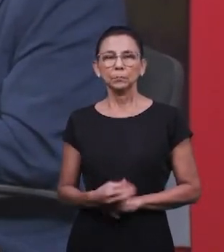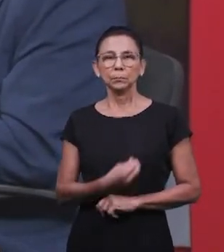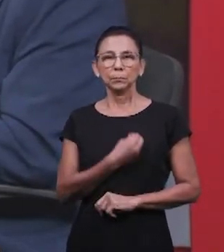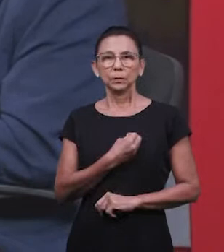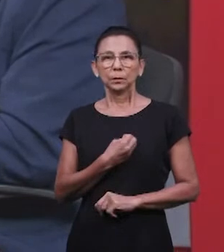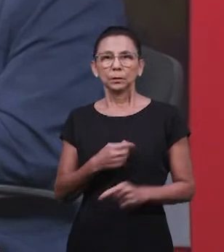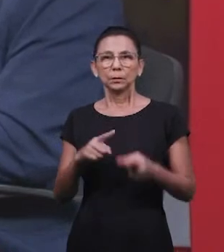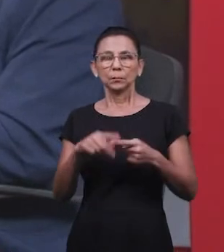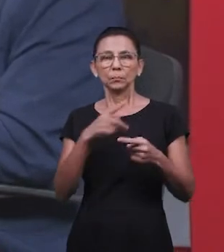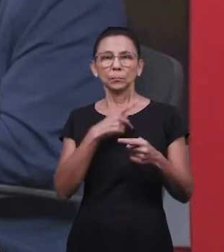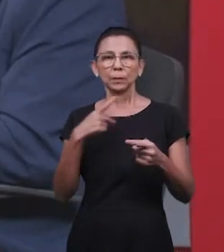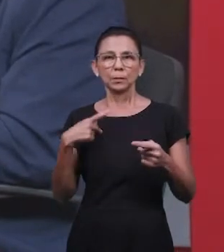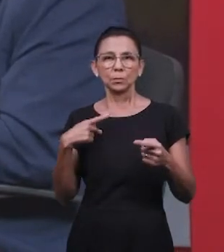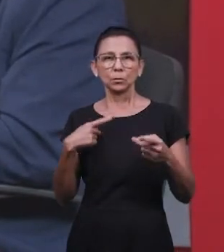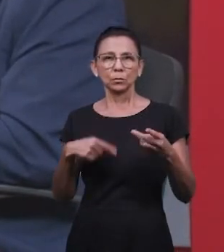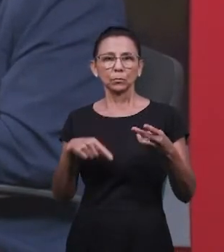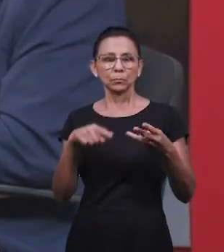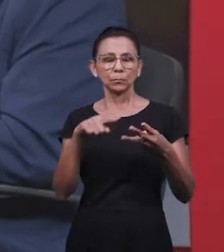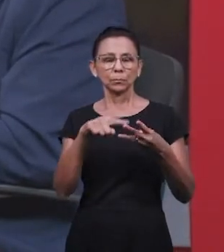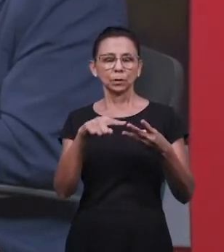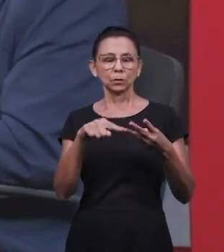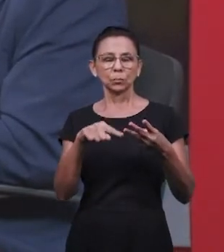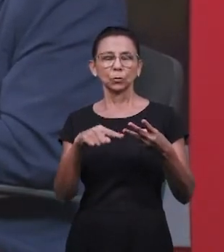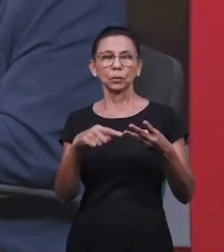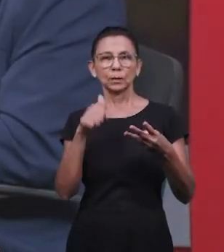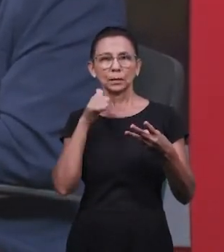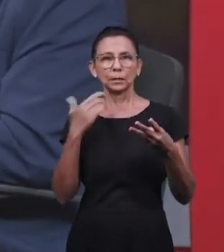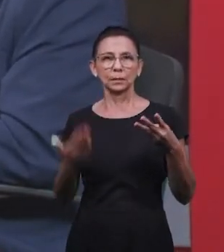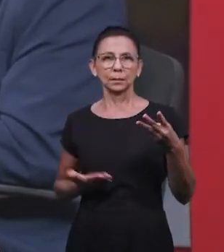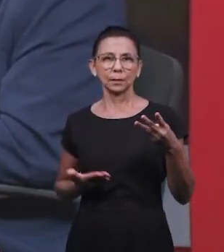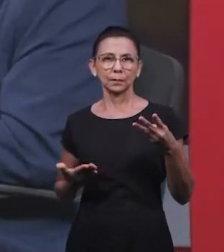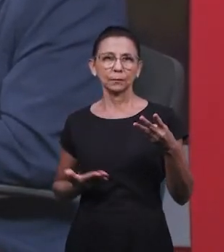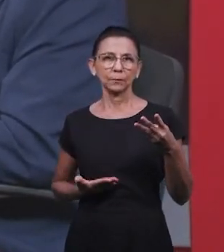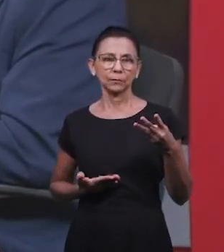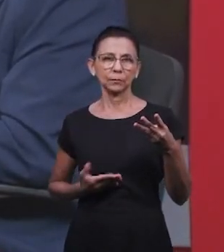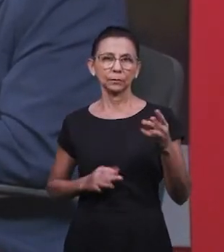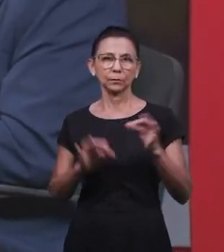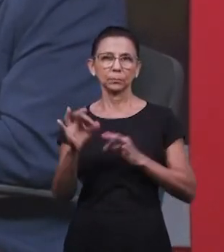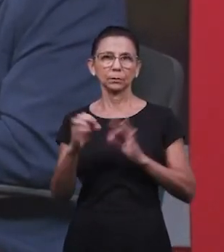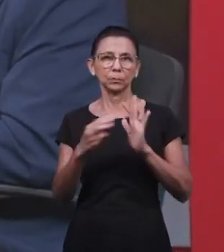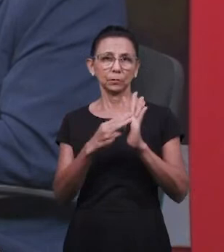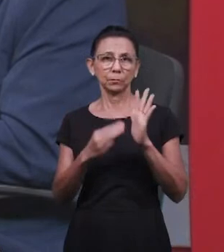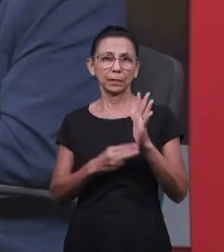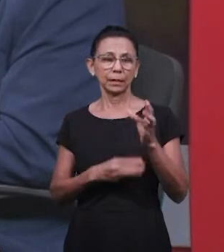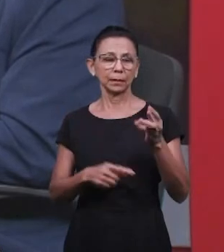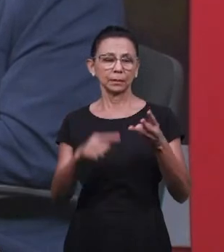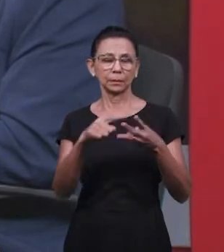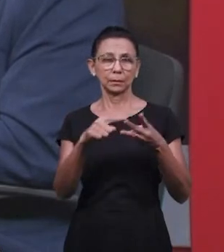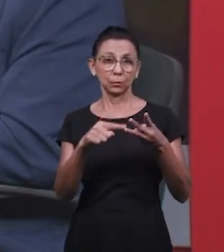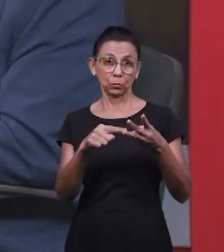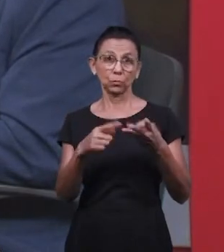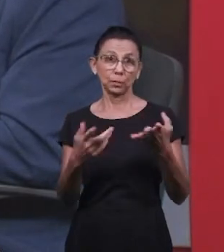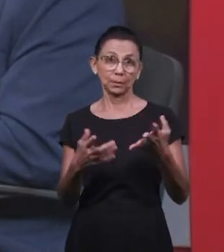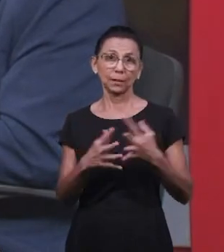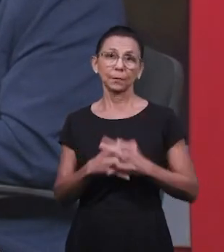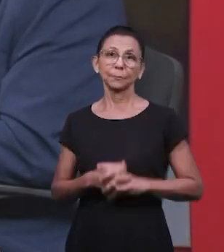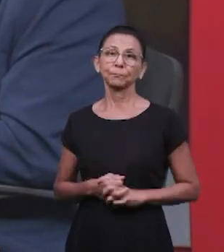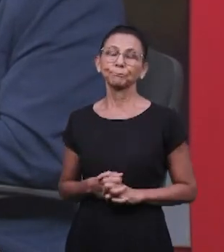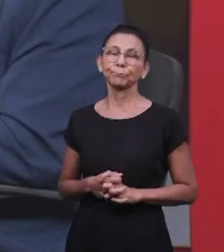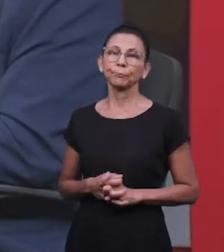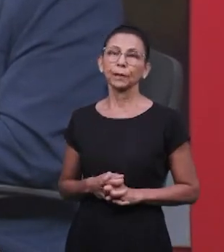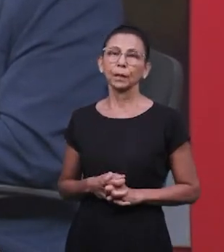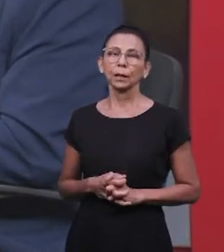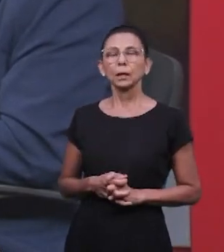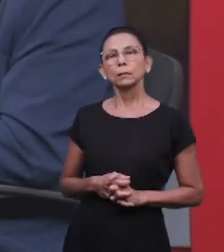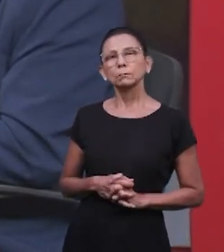Kézia Nunes, nossa irmã Fernanda Becali, as meninas de organização e método, né, estão conosco aqui para a gente discutir temas